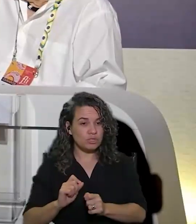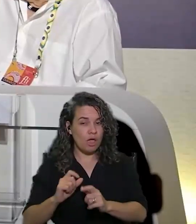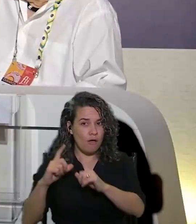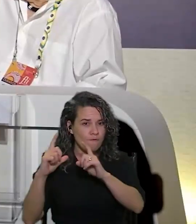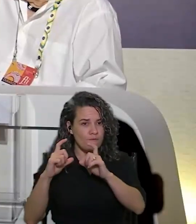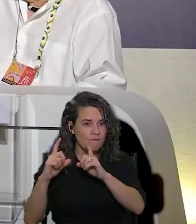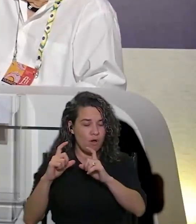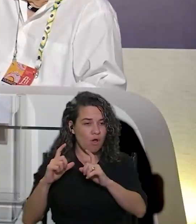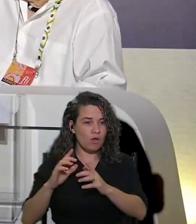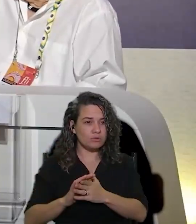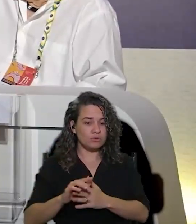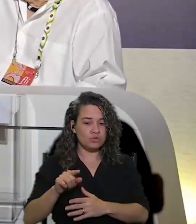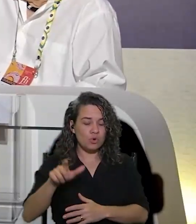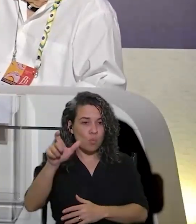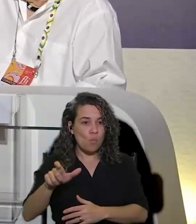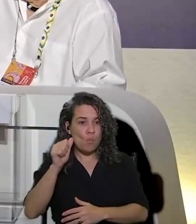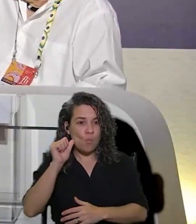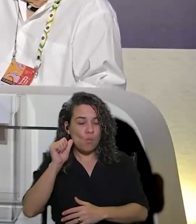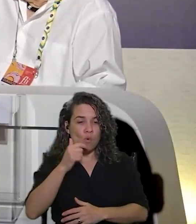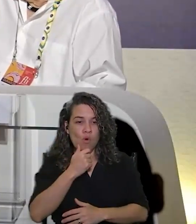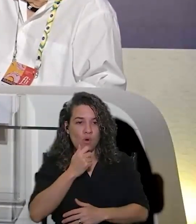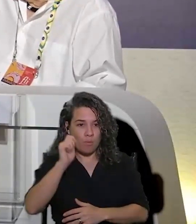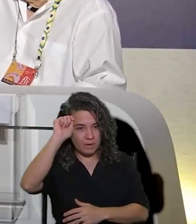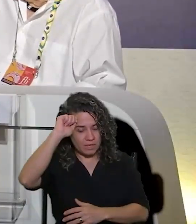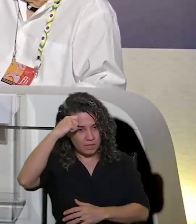equipe do Oscar Niemeyer, o cara que fez a estatueta